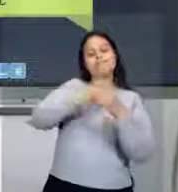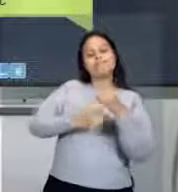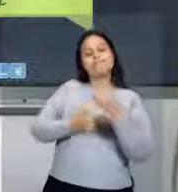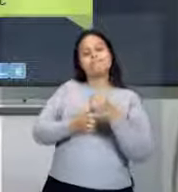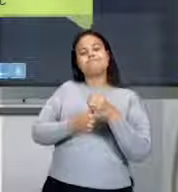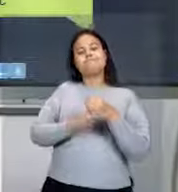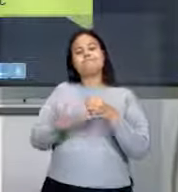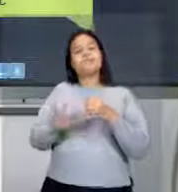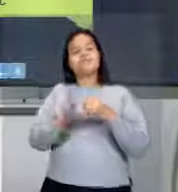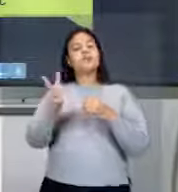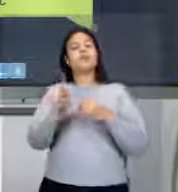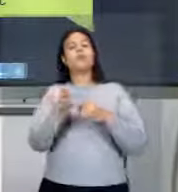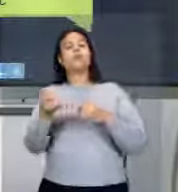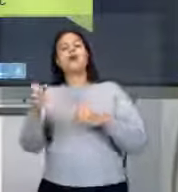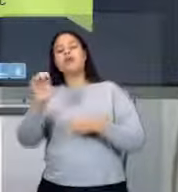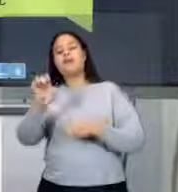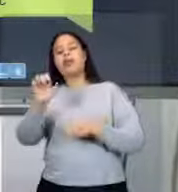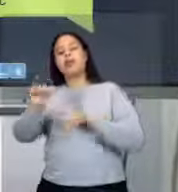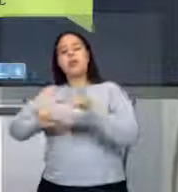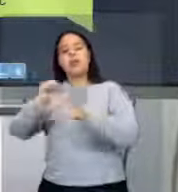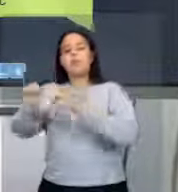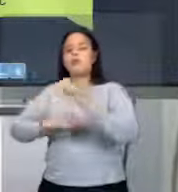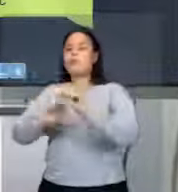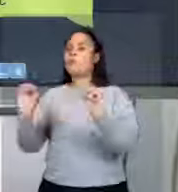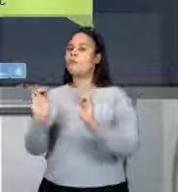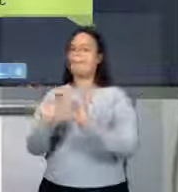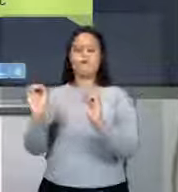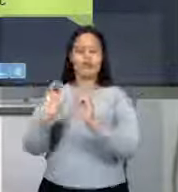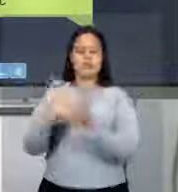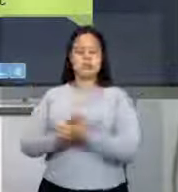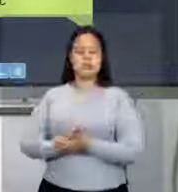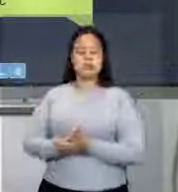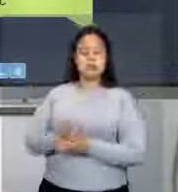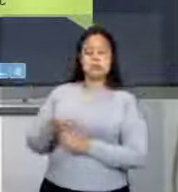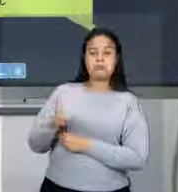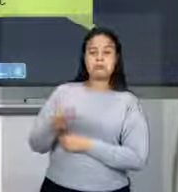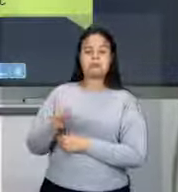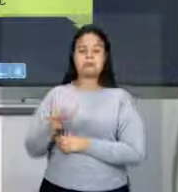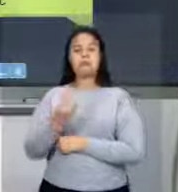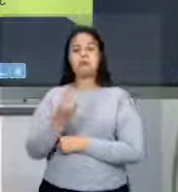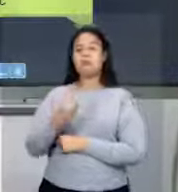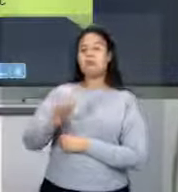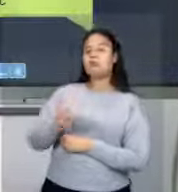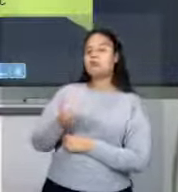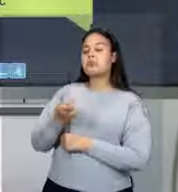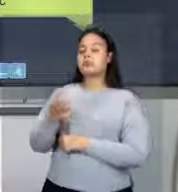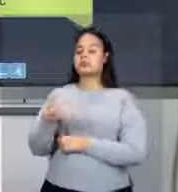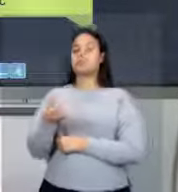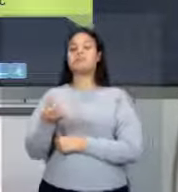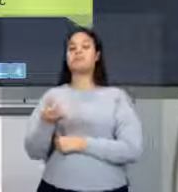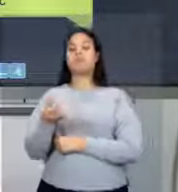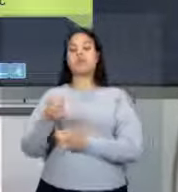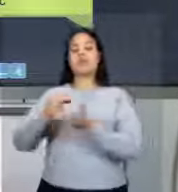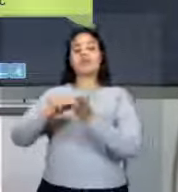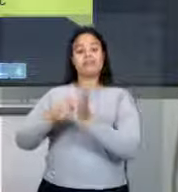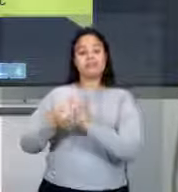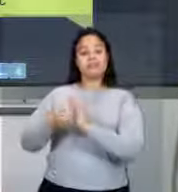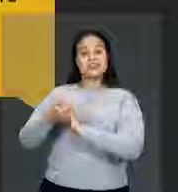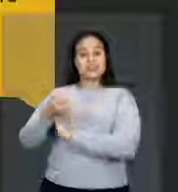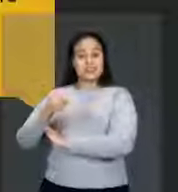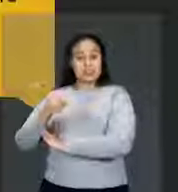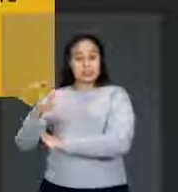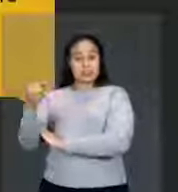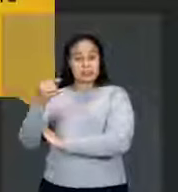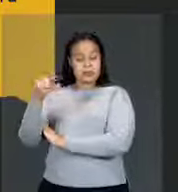valor de E não se altera, é aproximadamente 1,6 vezes 10 elevado a